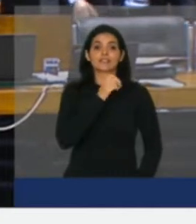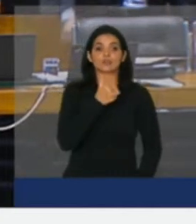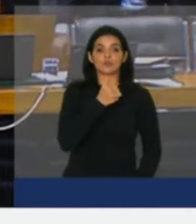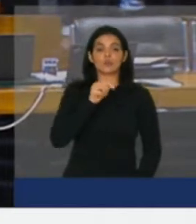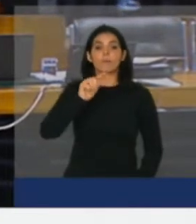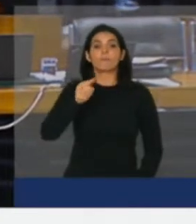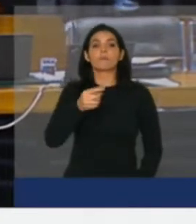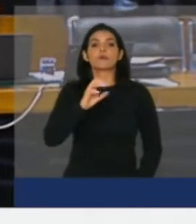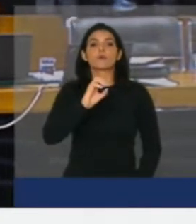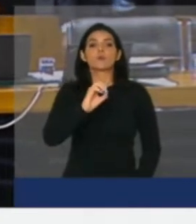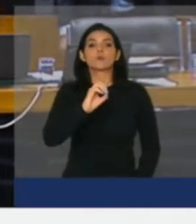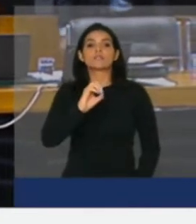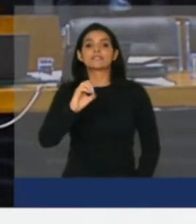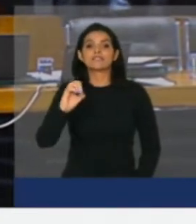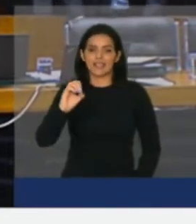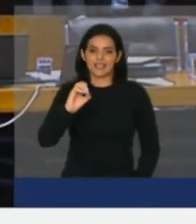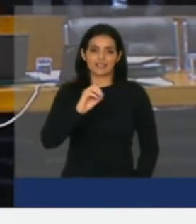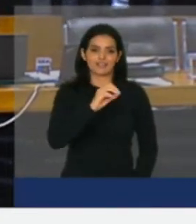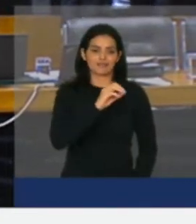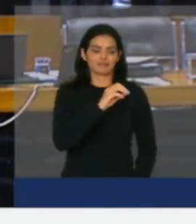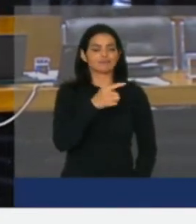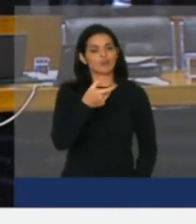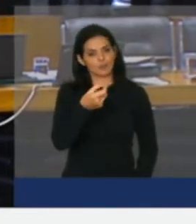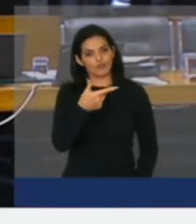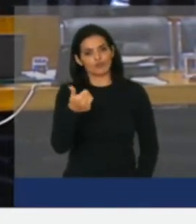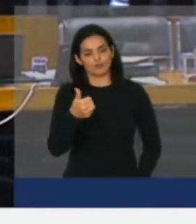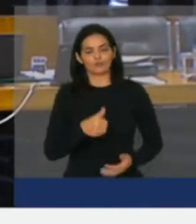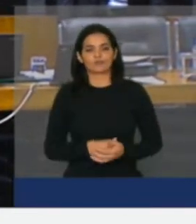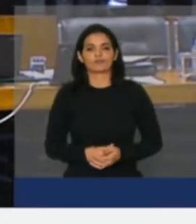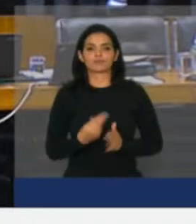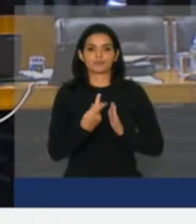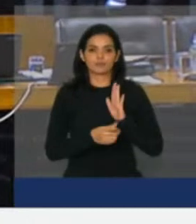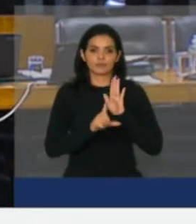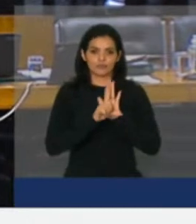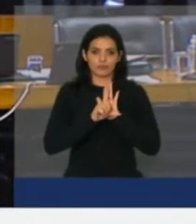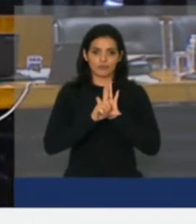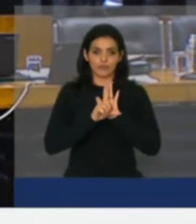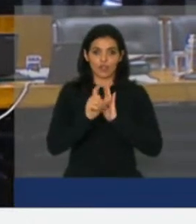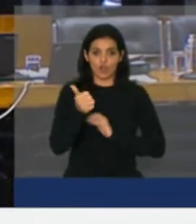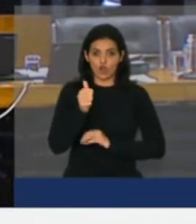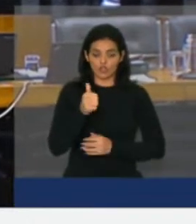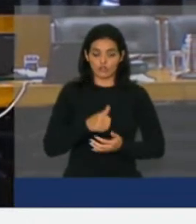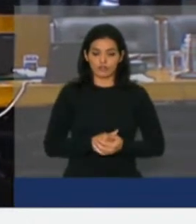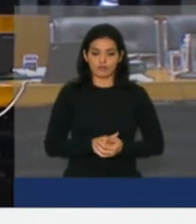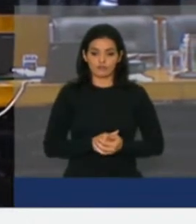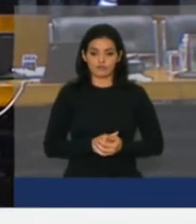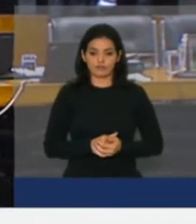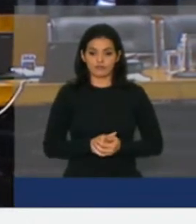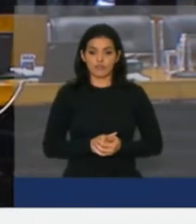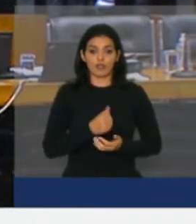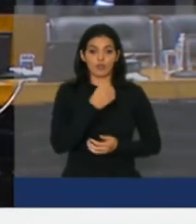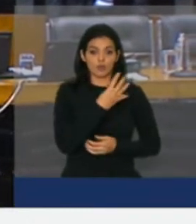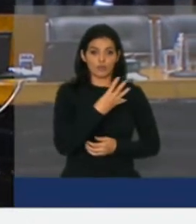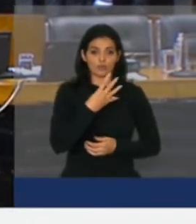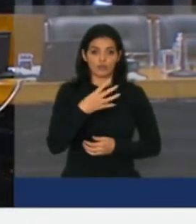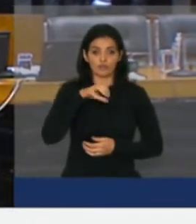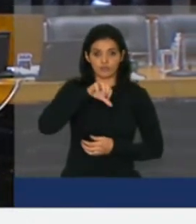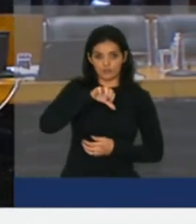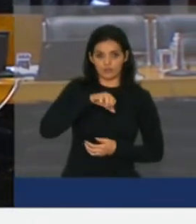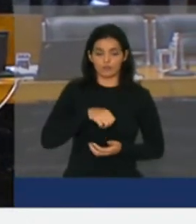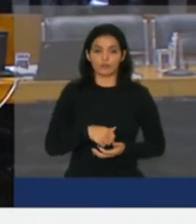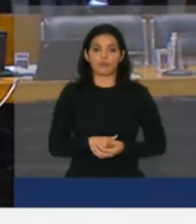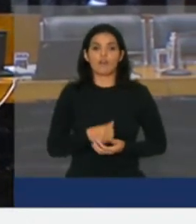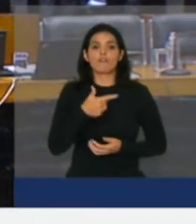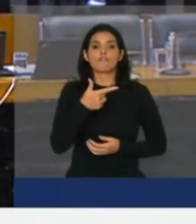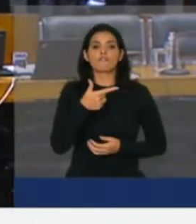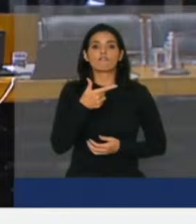de 21. Projeto de lei complementar número 11 de 20, projeto de lei número 4995 de 16, 21